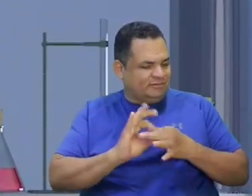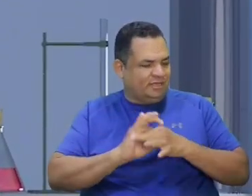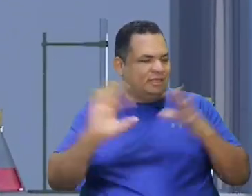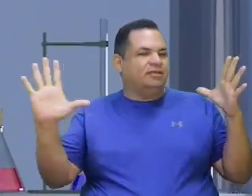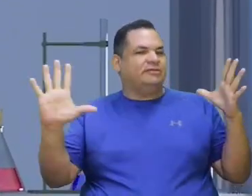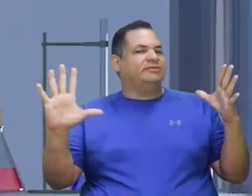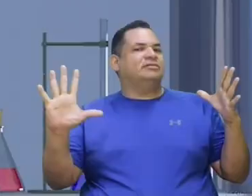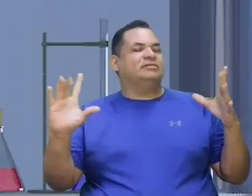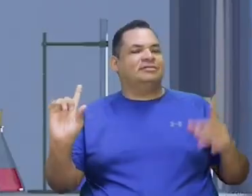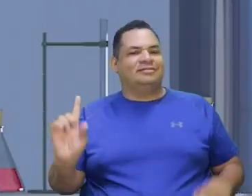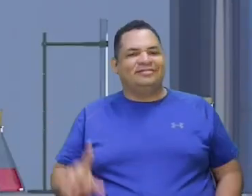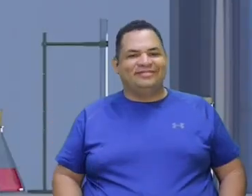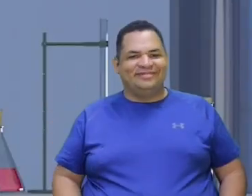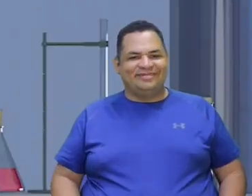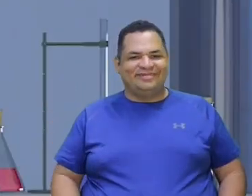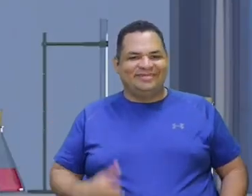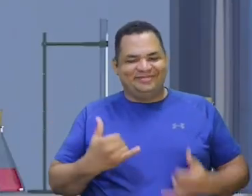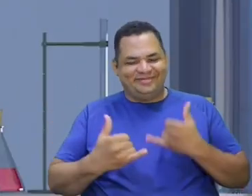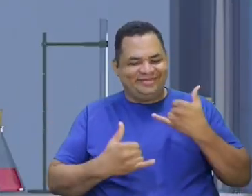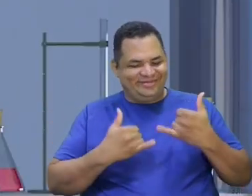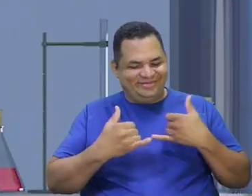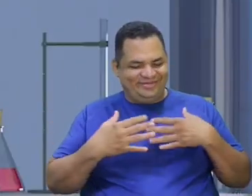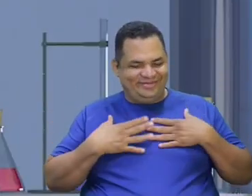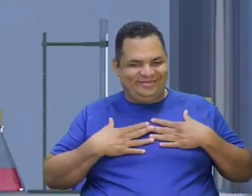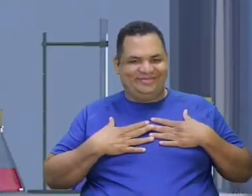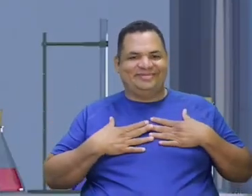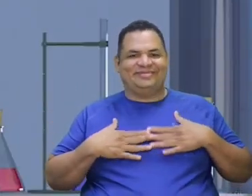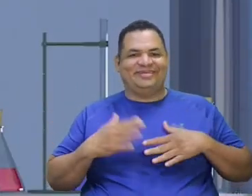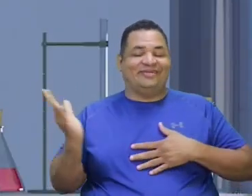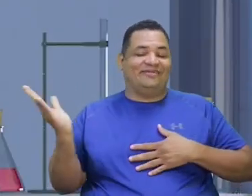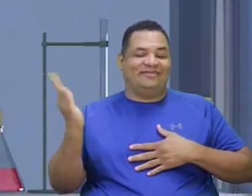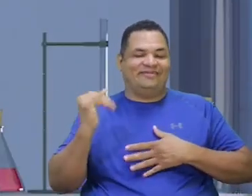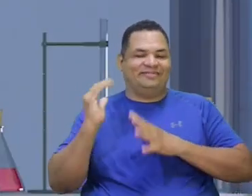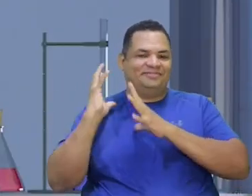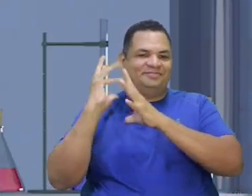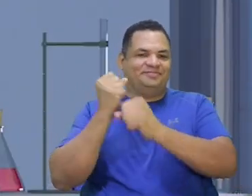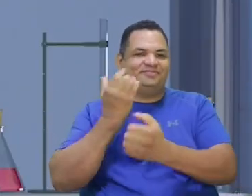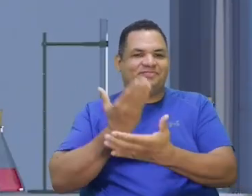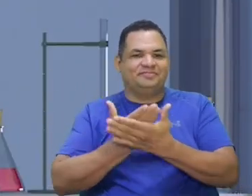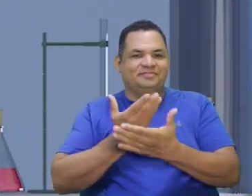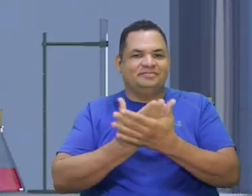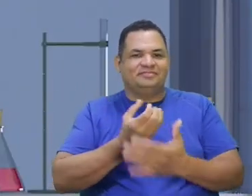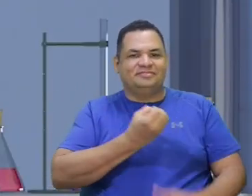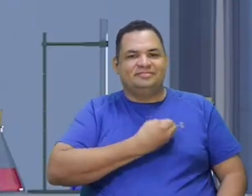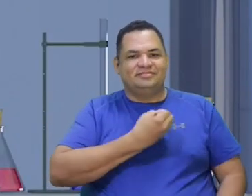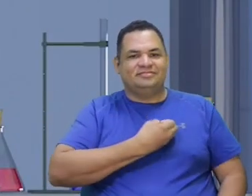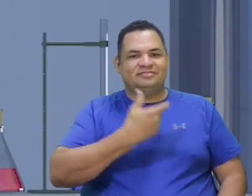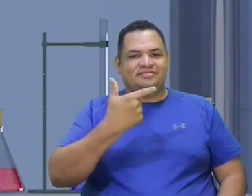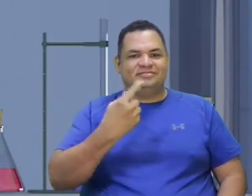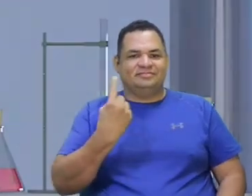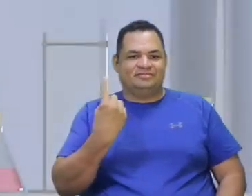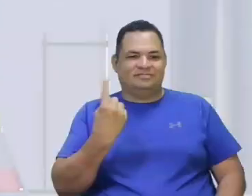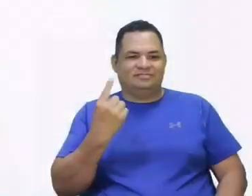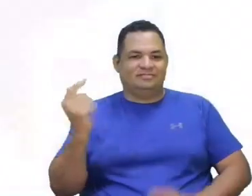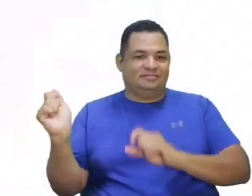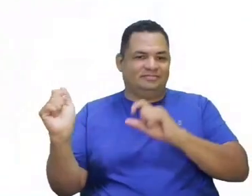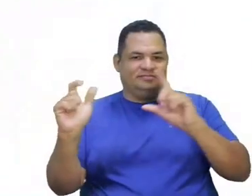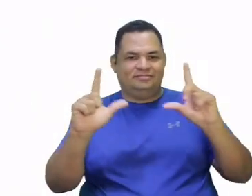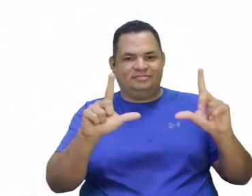logo. Não, relaxa. Vamos lá para nossa revisão da aula de número 21. Vamos lá no